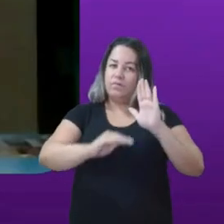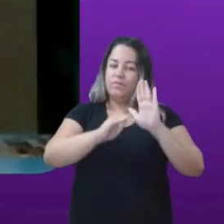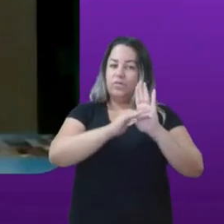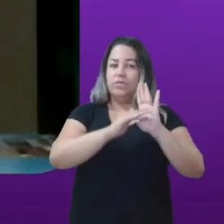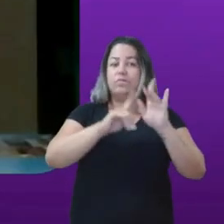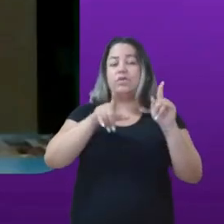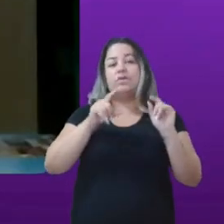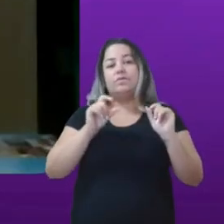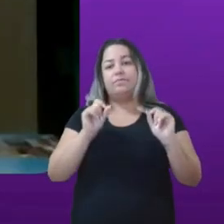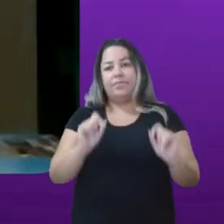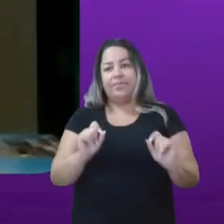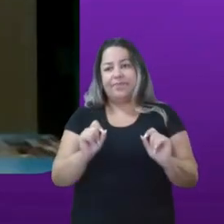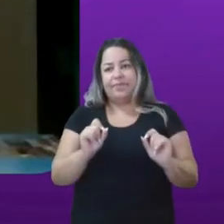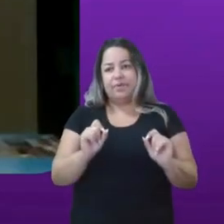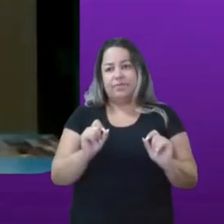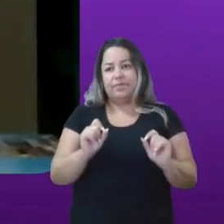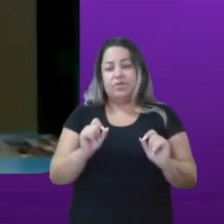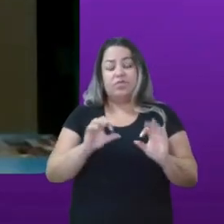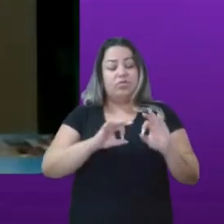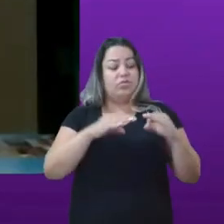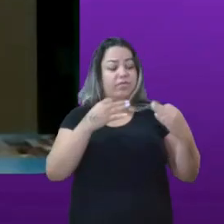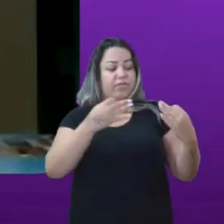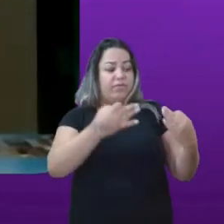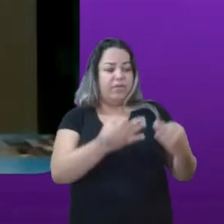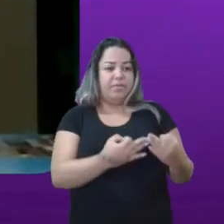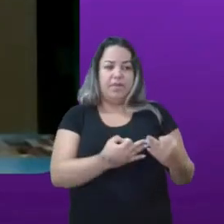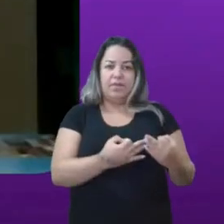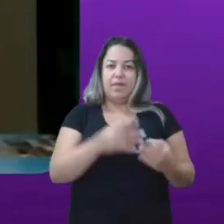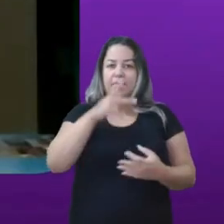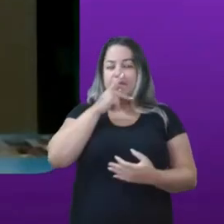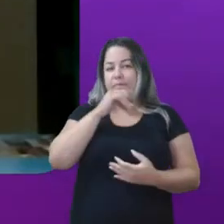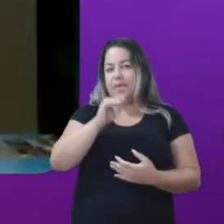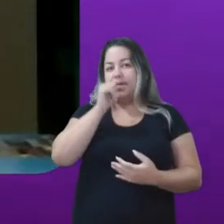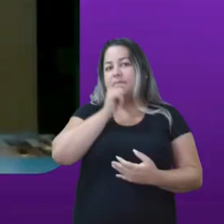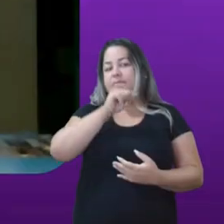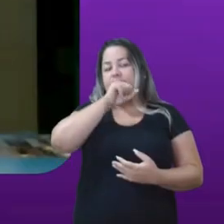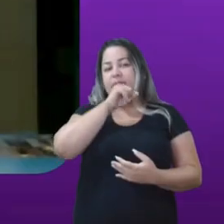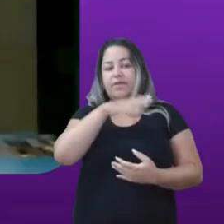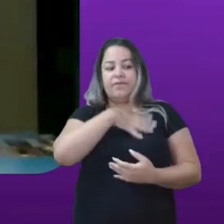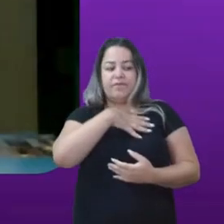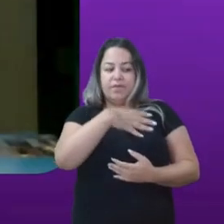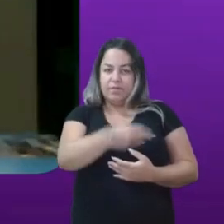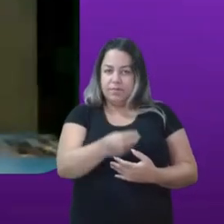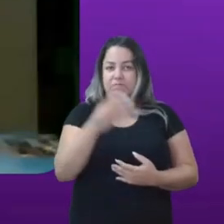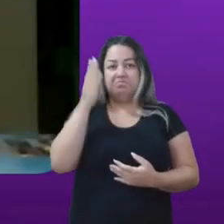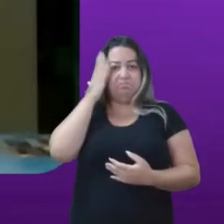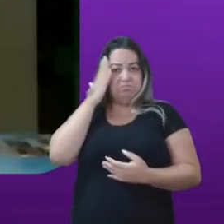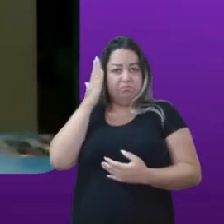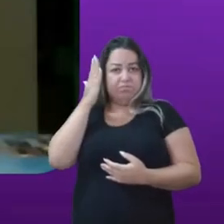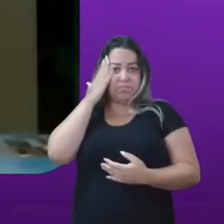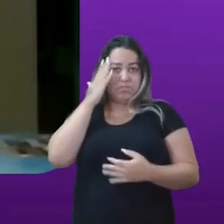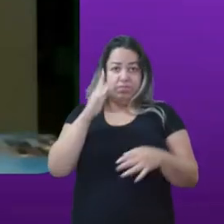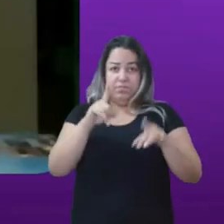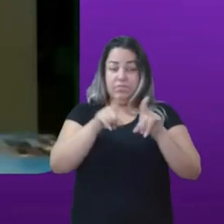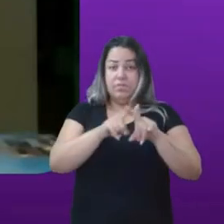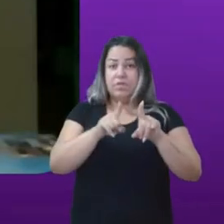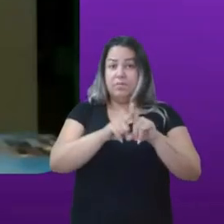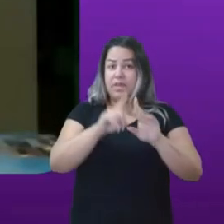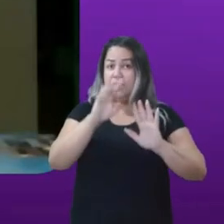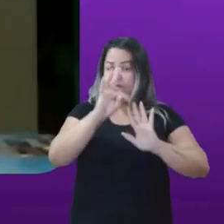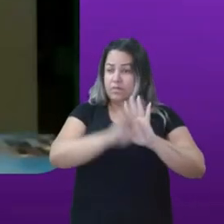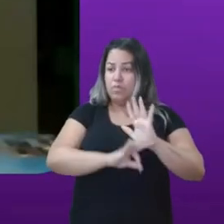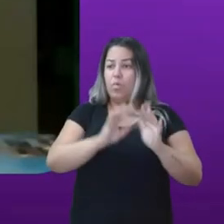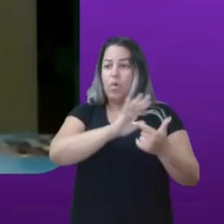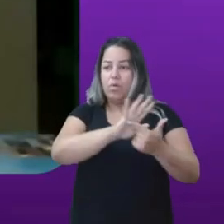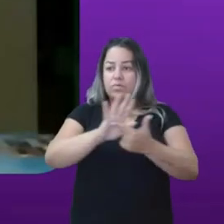tipo de família, né, que é pai, mãe e filho. Nós sabemos muito bem. Há textos que mostram que nós